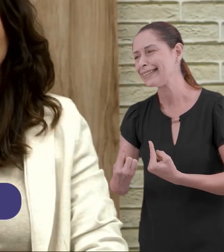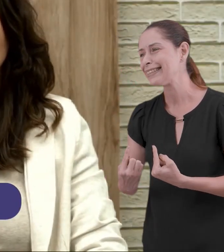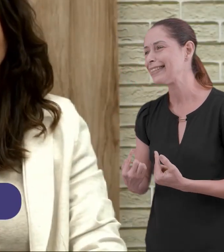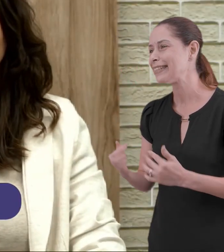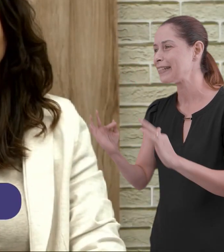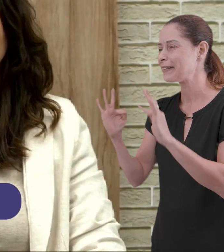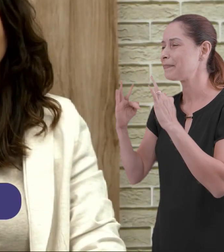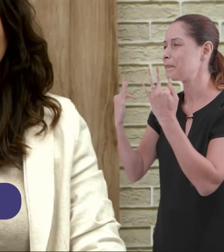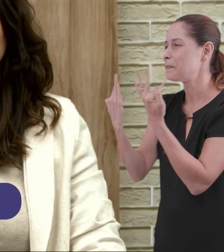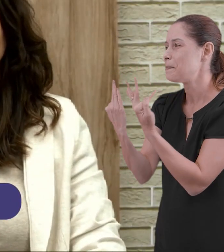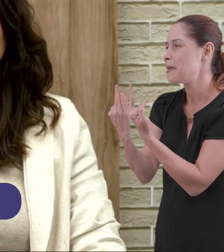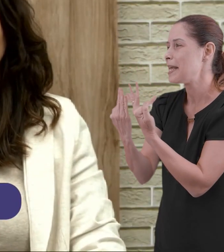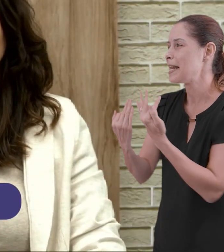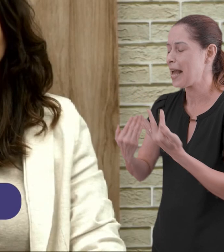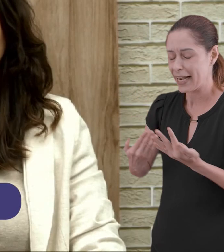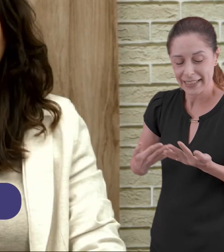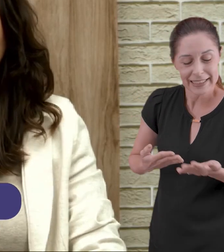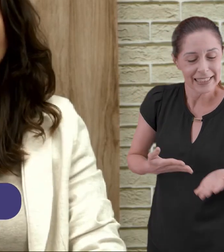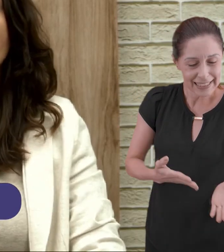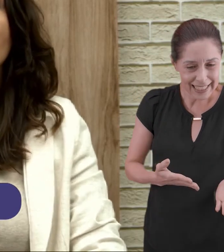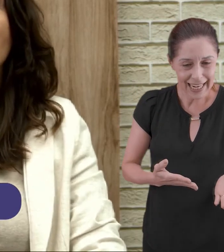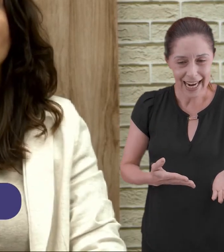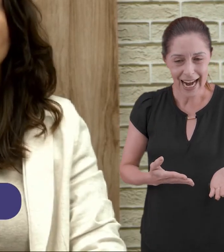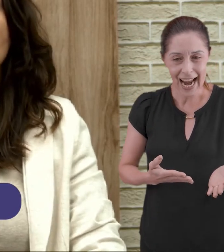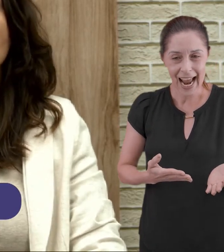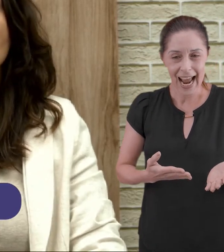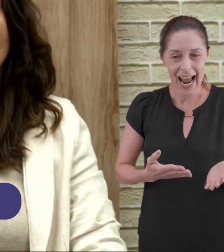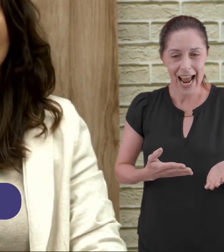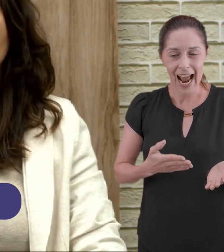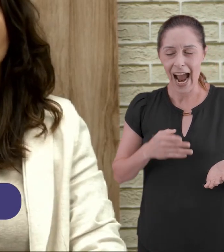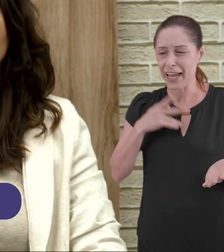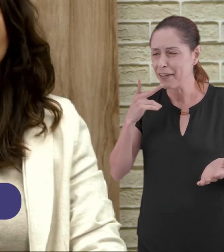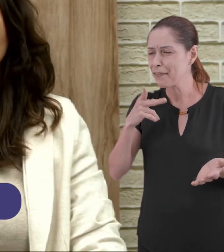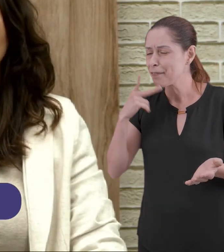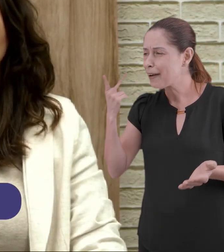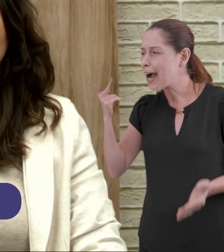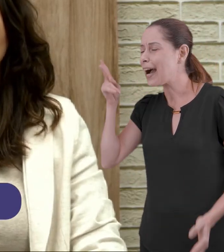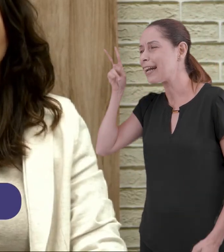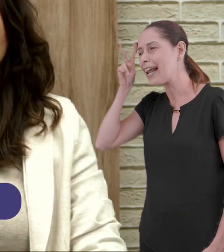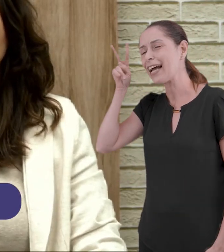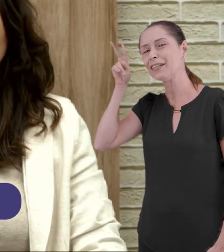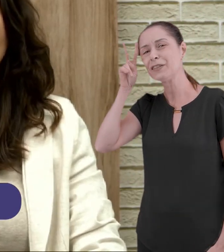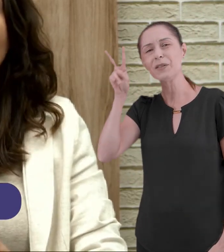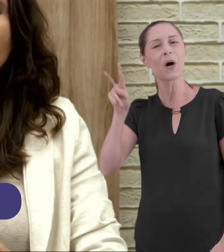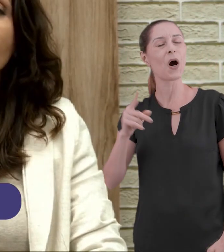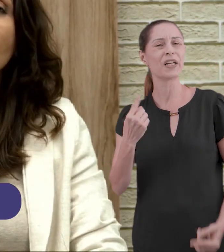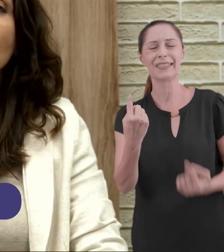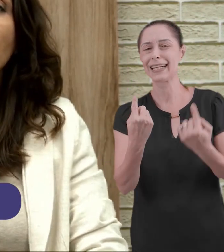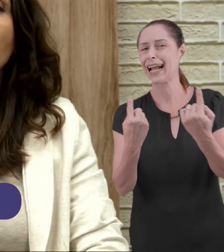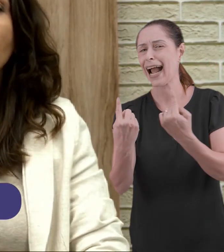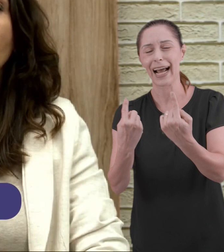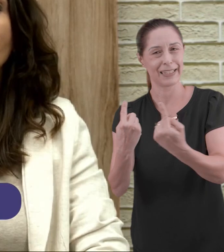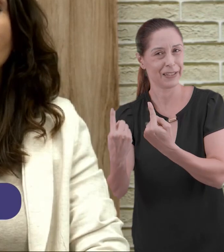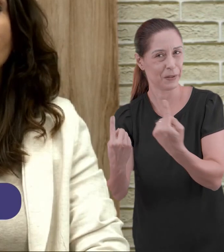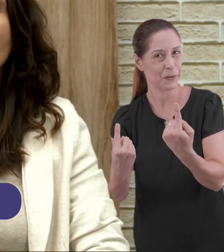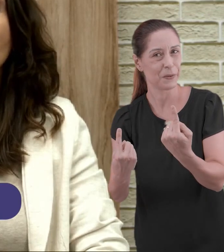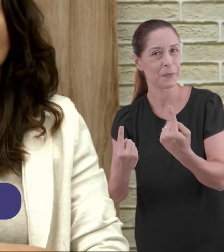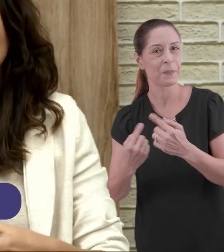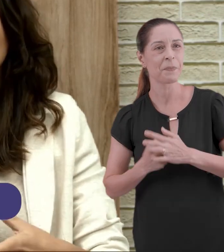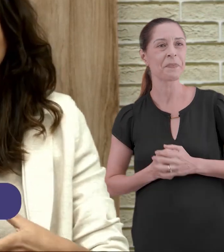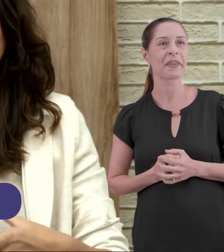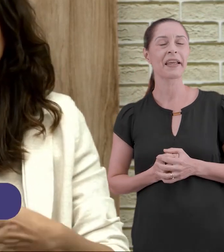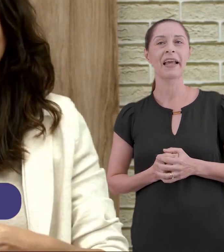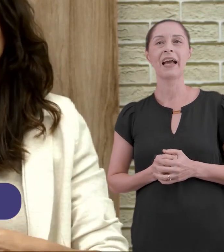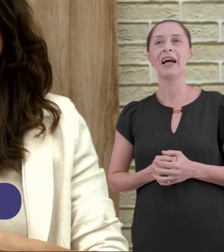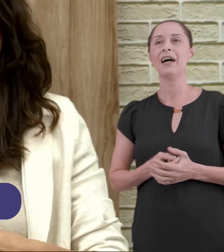que chega e conta um pouco da sua história, isso marca a gente porque a